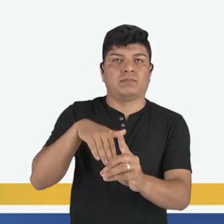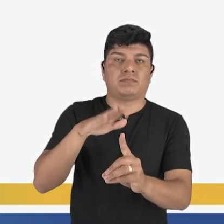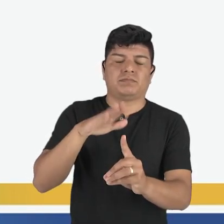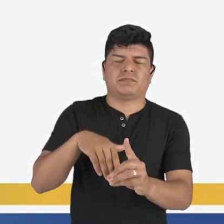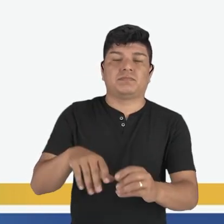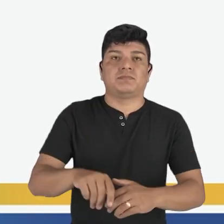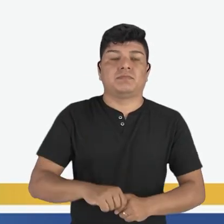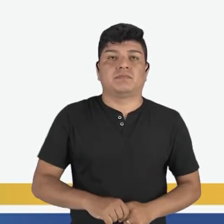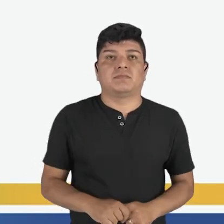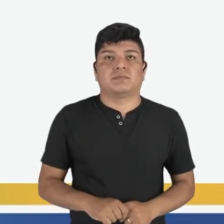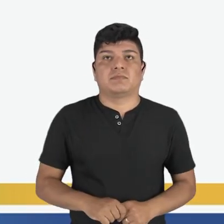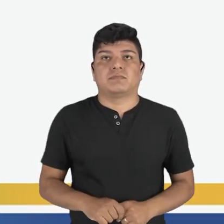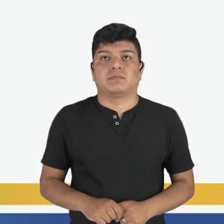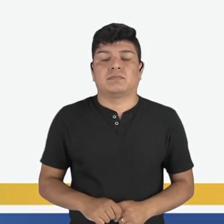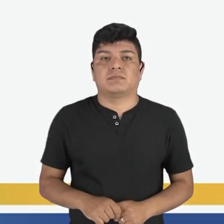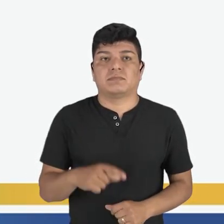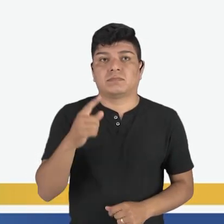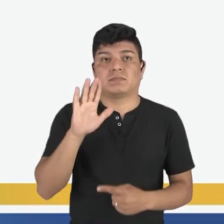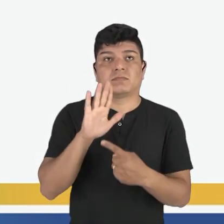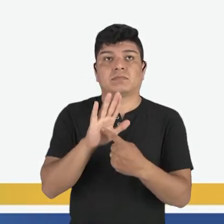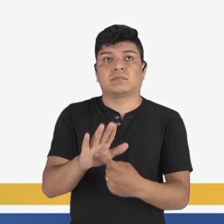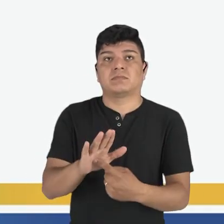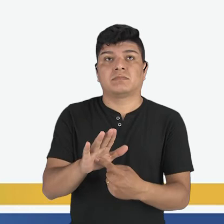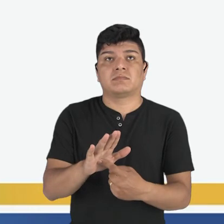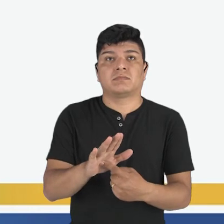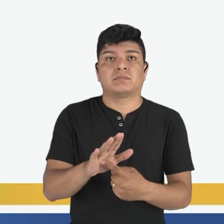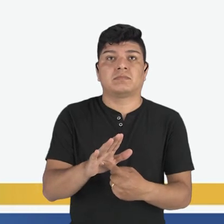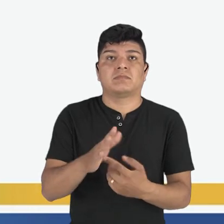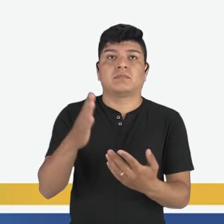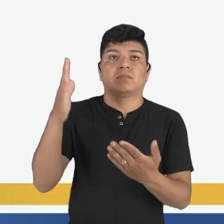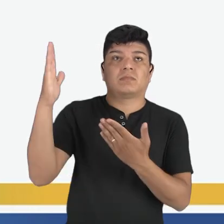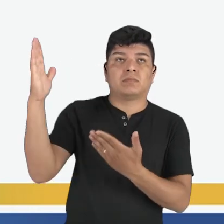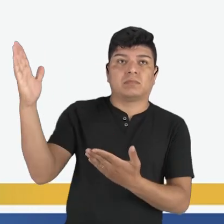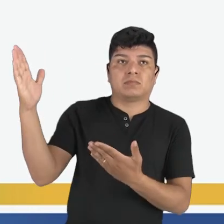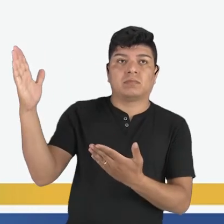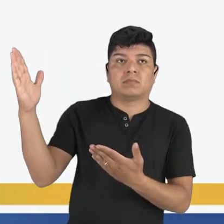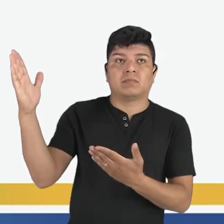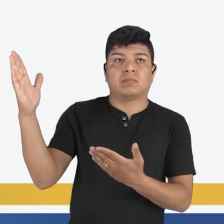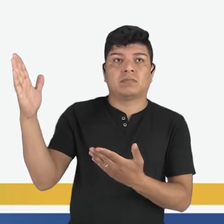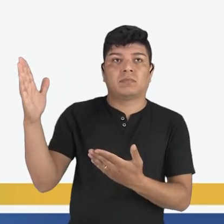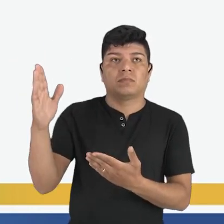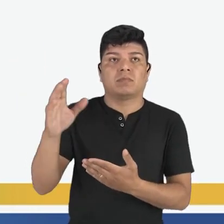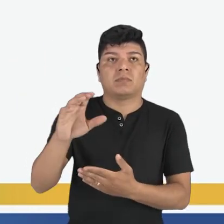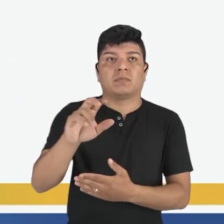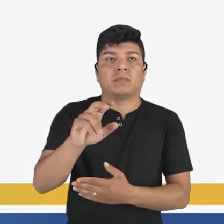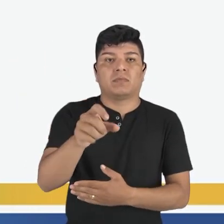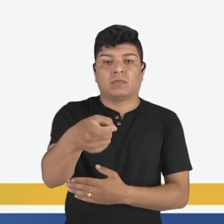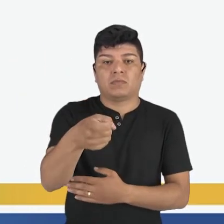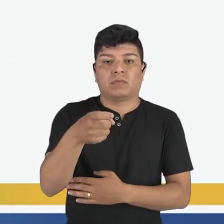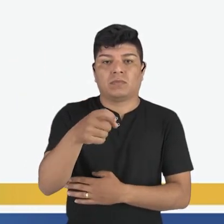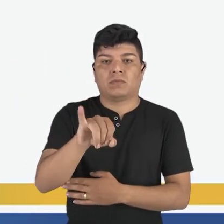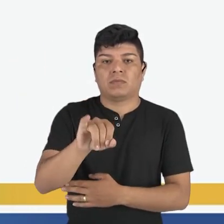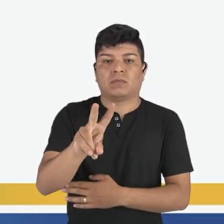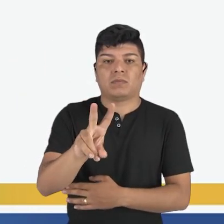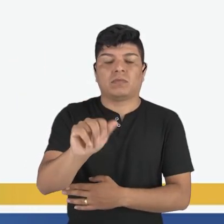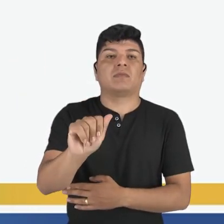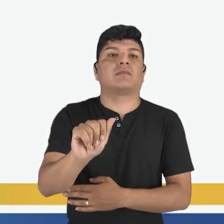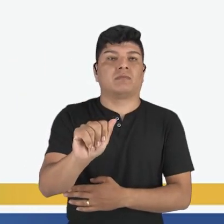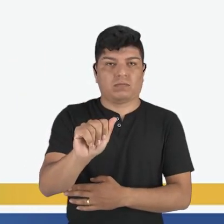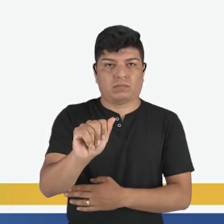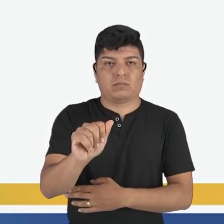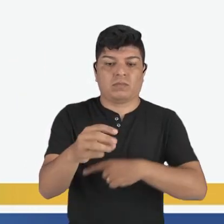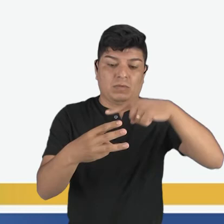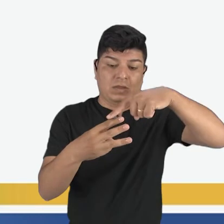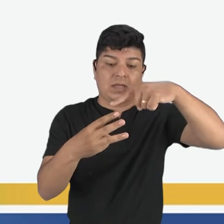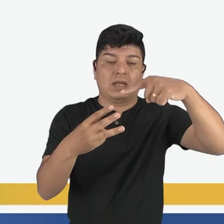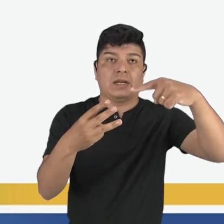e aquele que nós colocamos ali, Shiva, é considerada a trindade. Porque no cristianismo há a